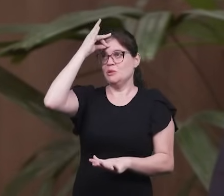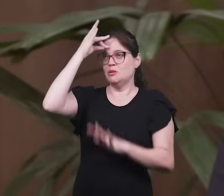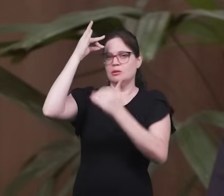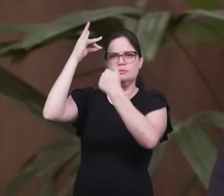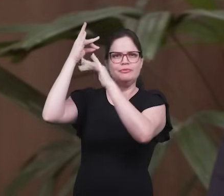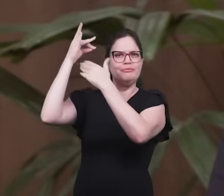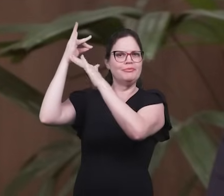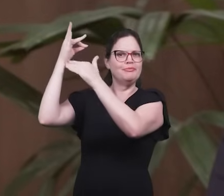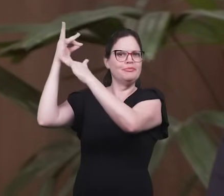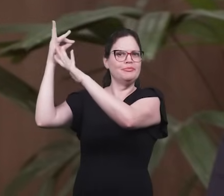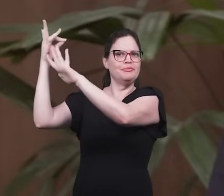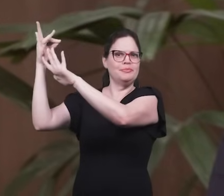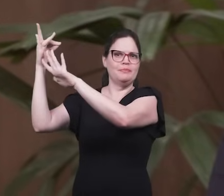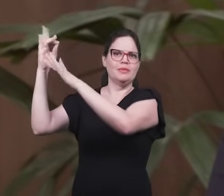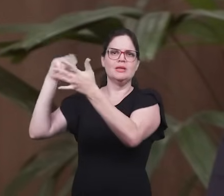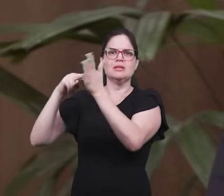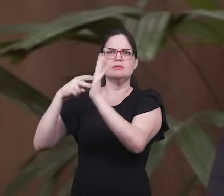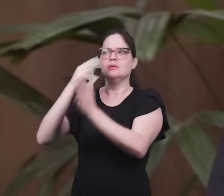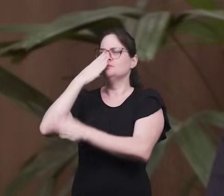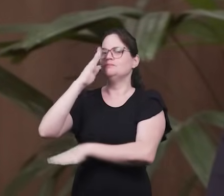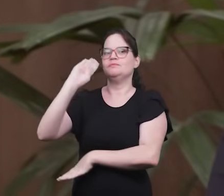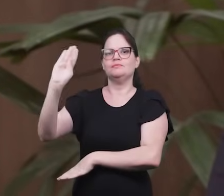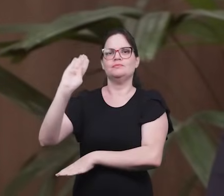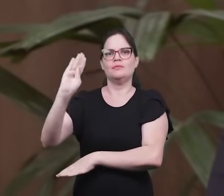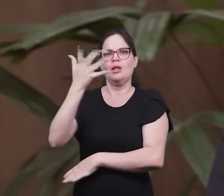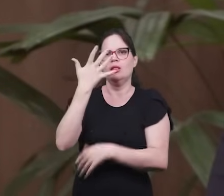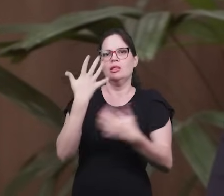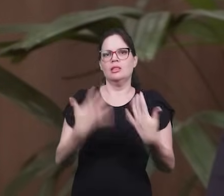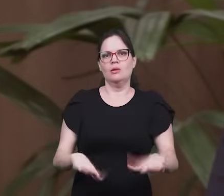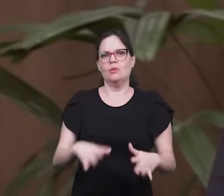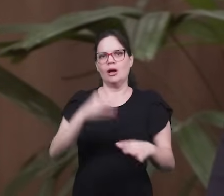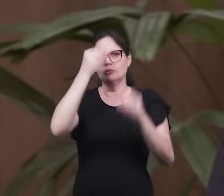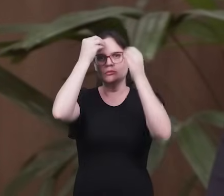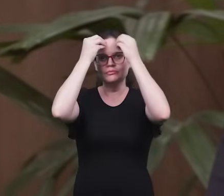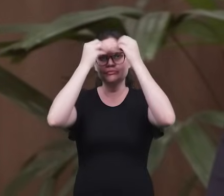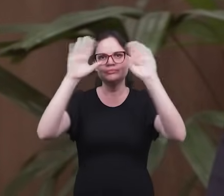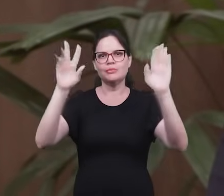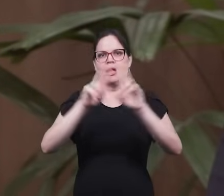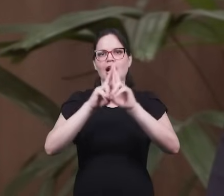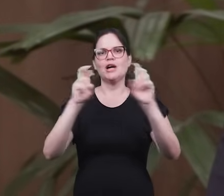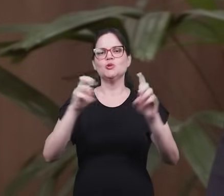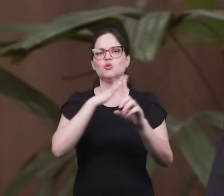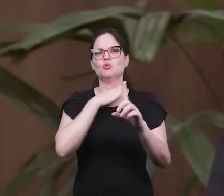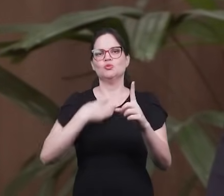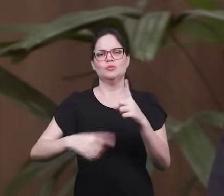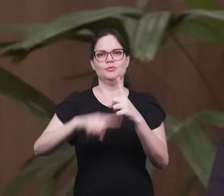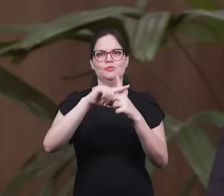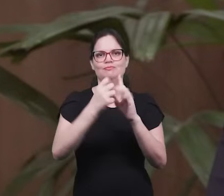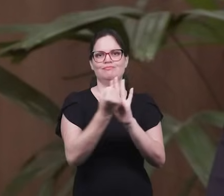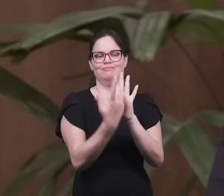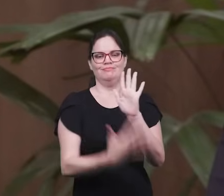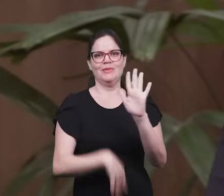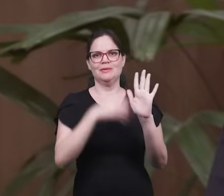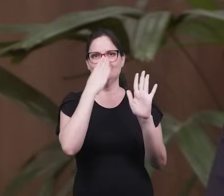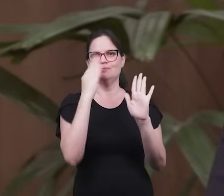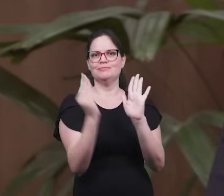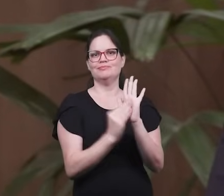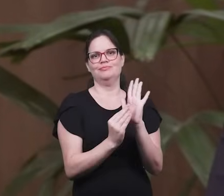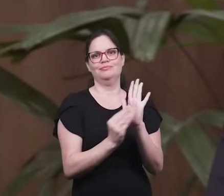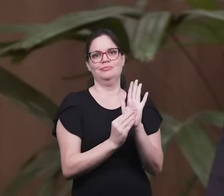que ele faz é substituir o sacrifício. E nós vemos aqui que logo é mencionada a doutrina de Balaão, ou